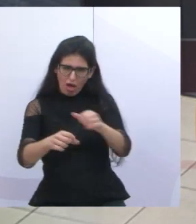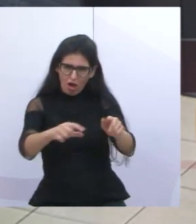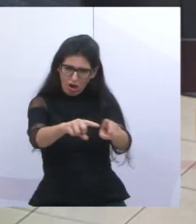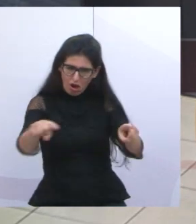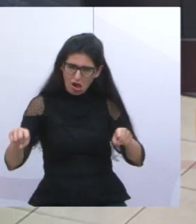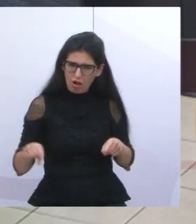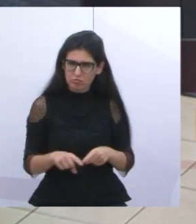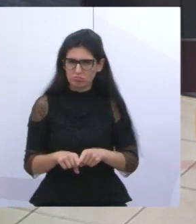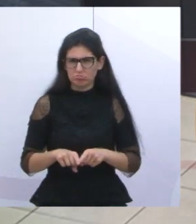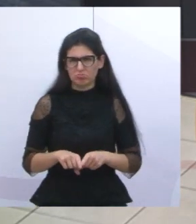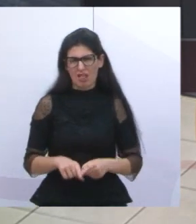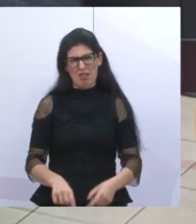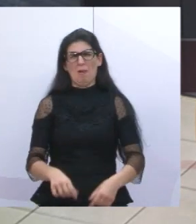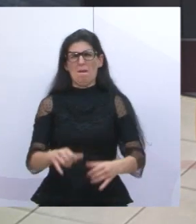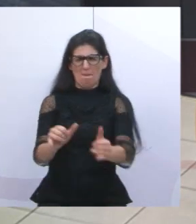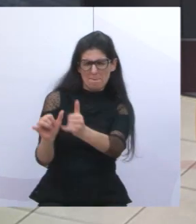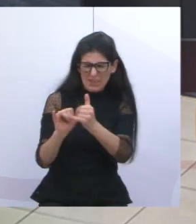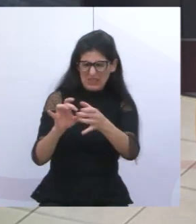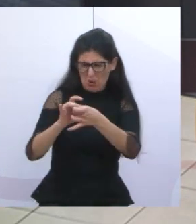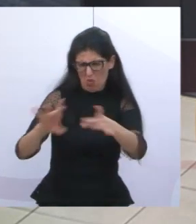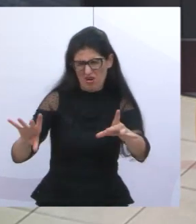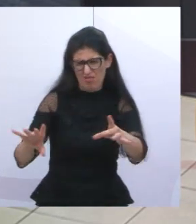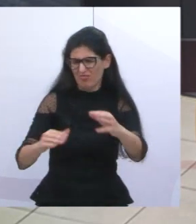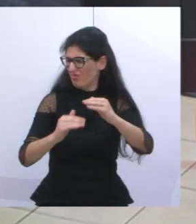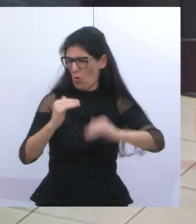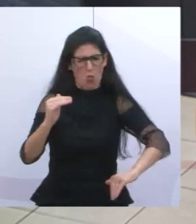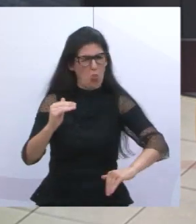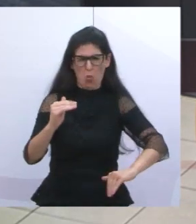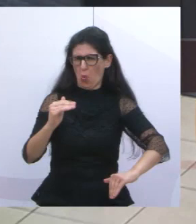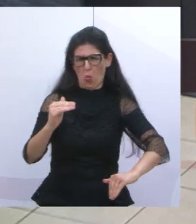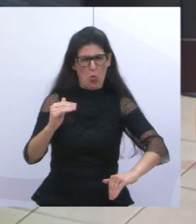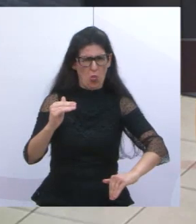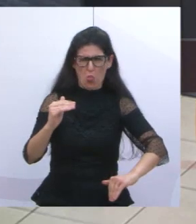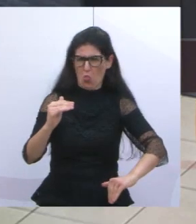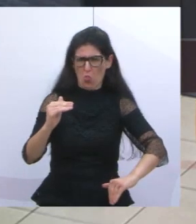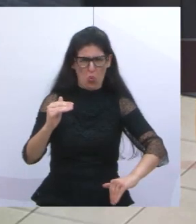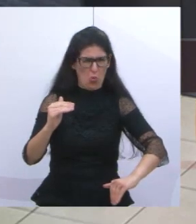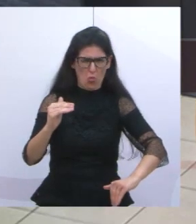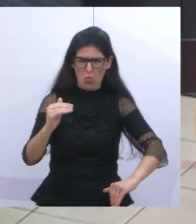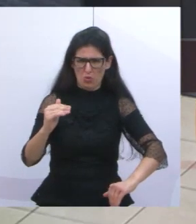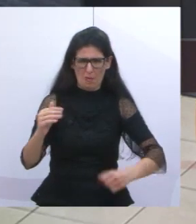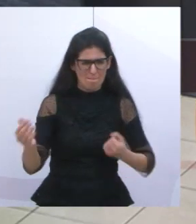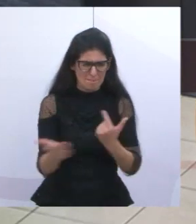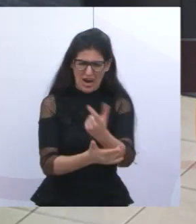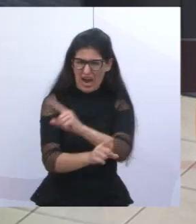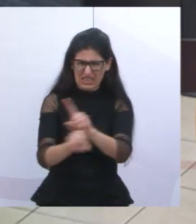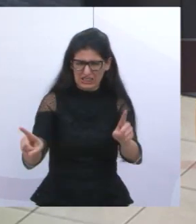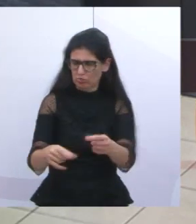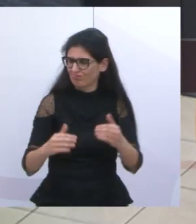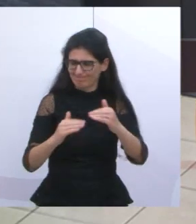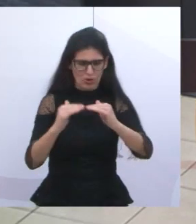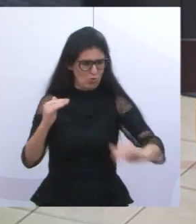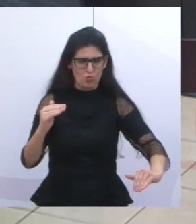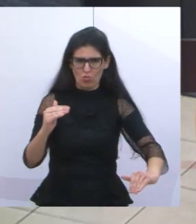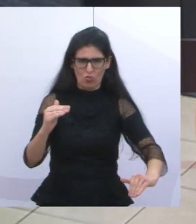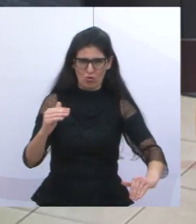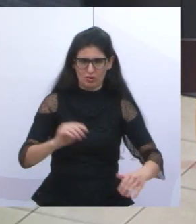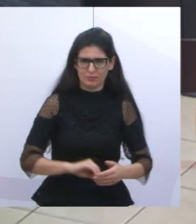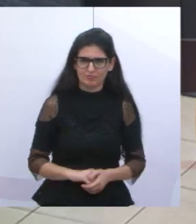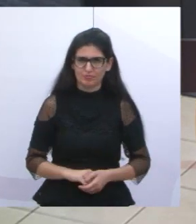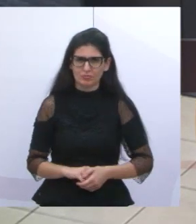Não existe um controle adequado daquilo que foi pago. Não tem como fazer essa remissão. Quem se sentir prejudicado pode